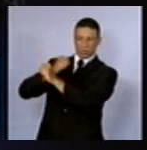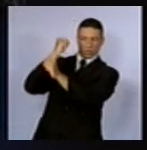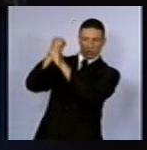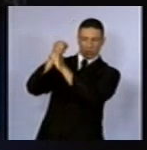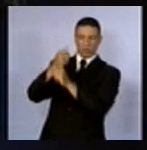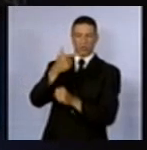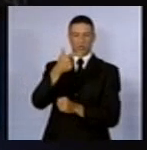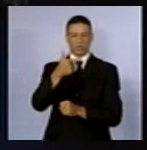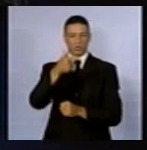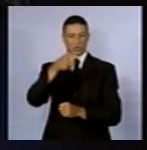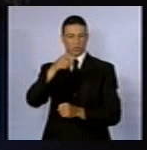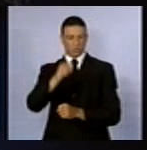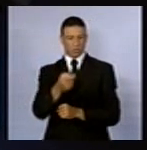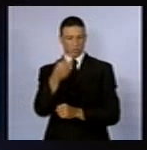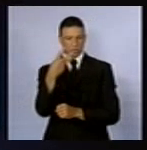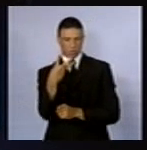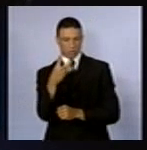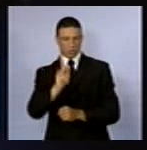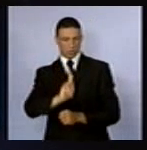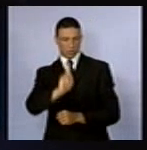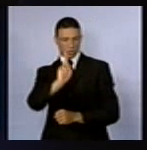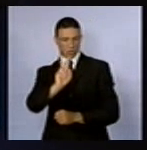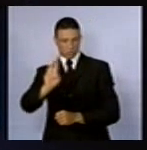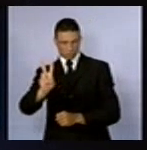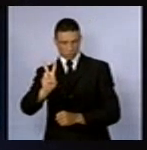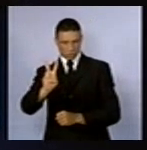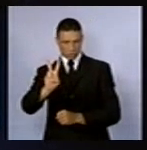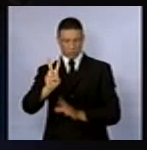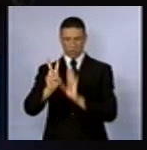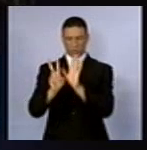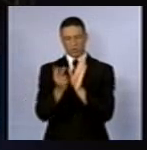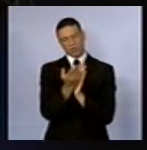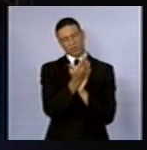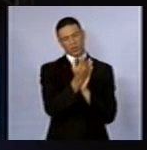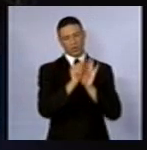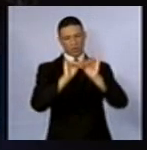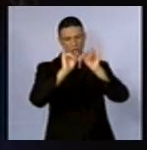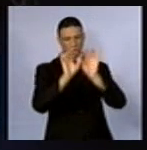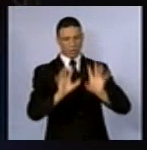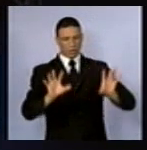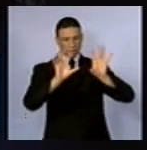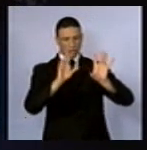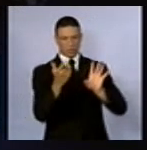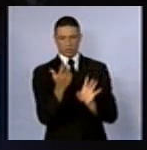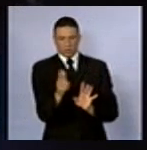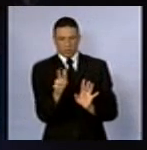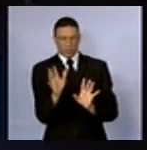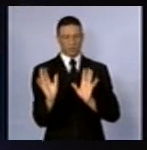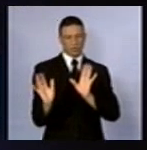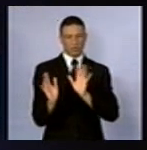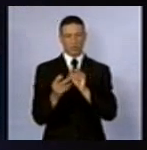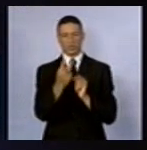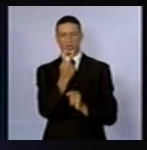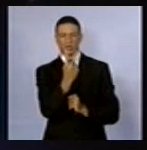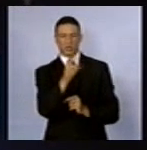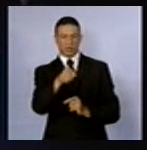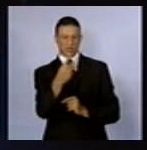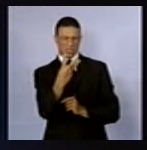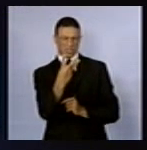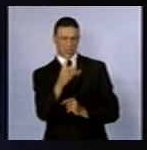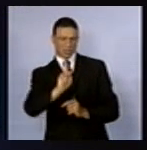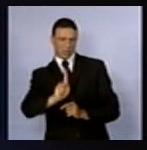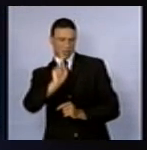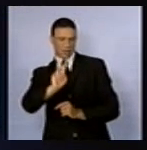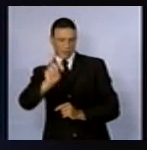2,3 kv aqui eu eu não não não tenho uma figurinha mas eu quando tô falando tensão e maior que 2,3 kv a aquela